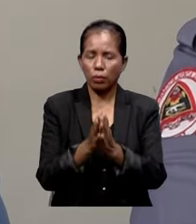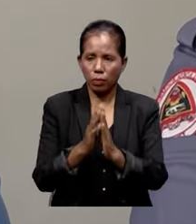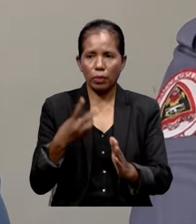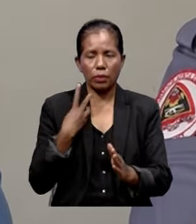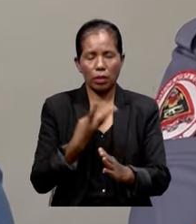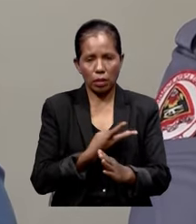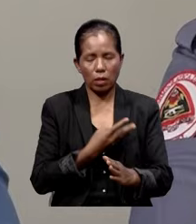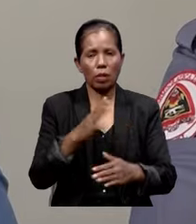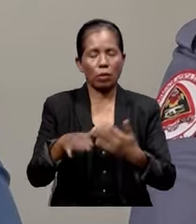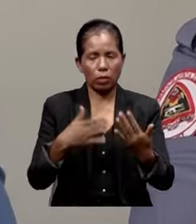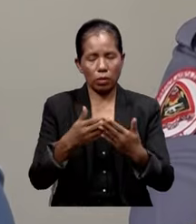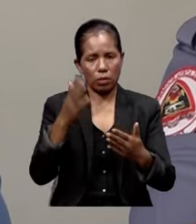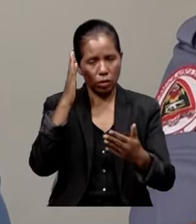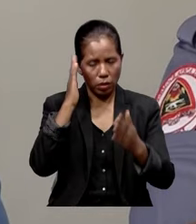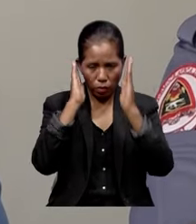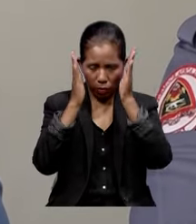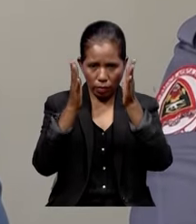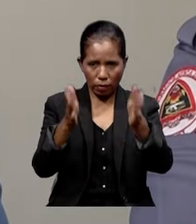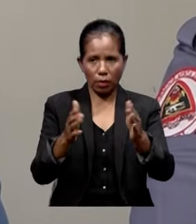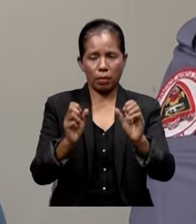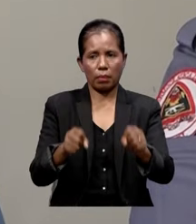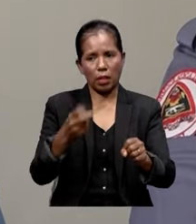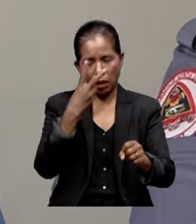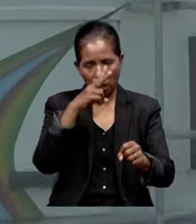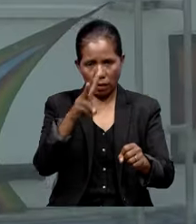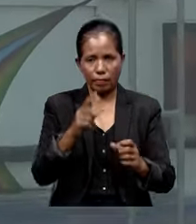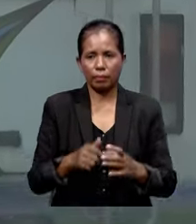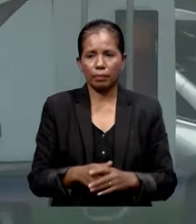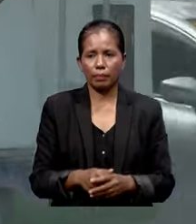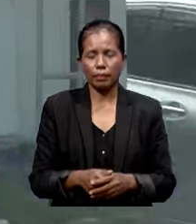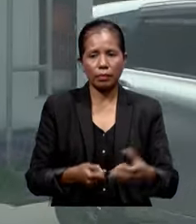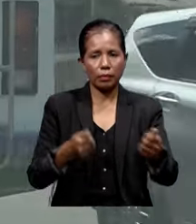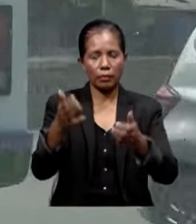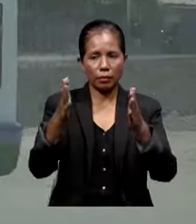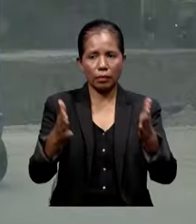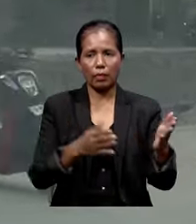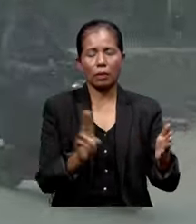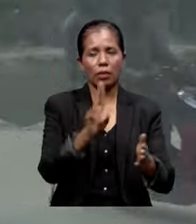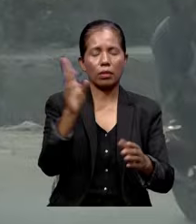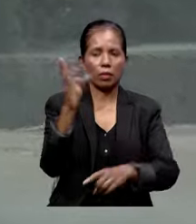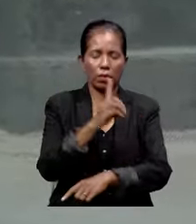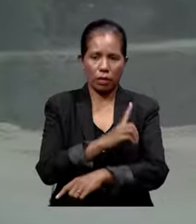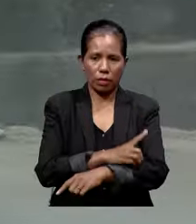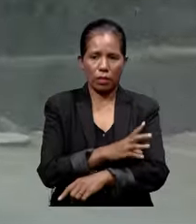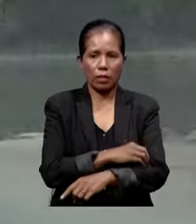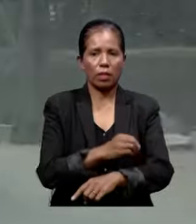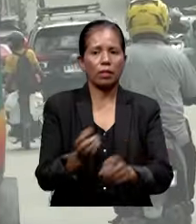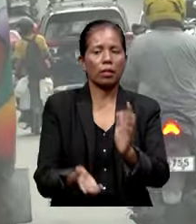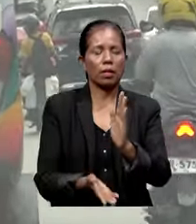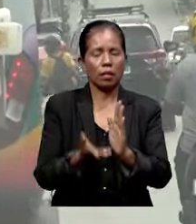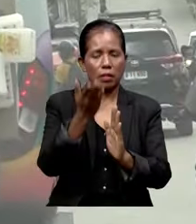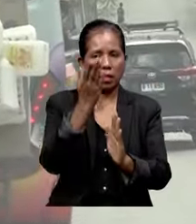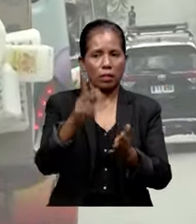tinha atenção para o de bela, are a solução. Motorista Sira neve aproveita loron finado, o de raçaia